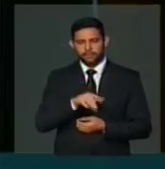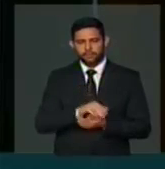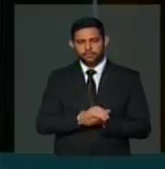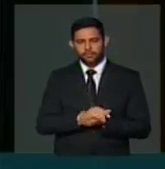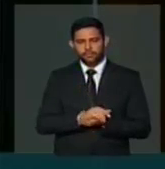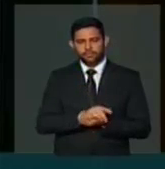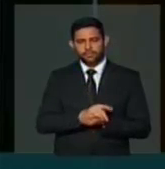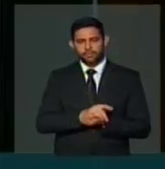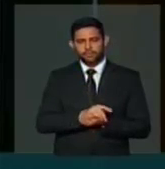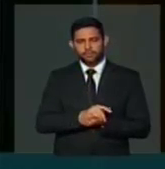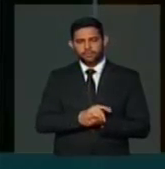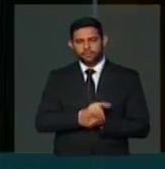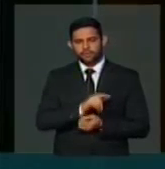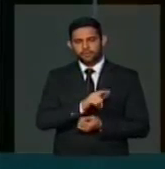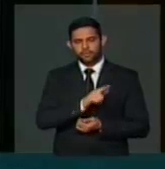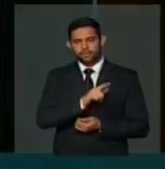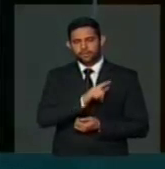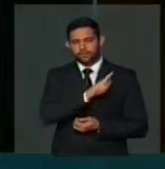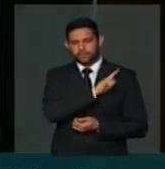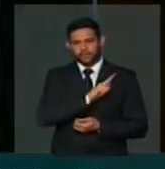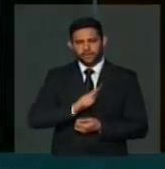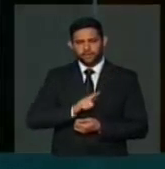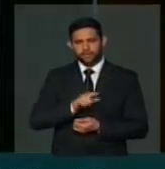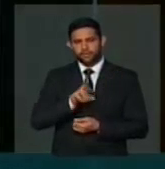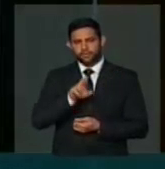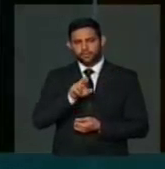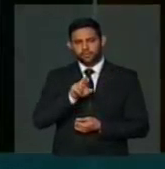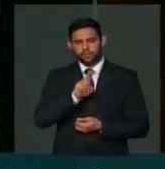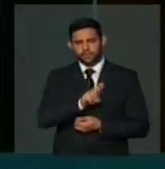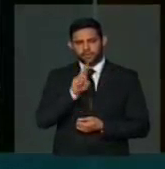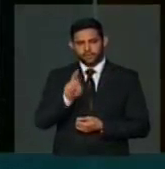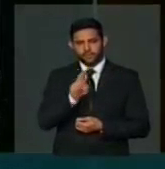governador Rodrigo Hollenberg, governador Paulo Câmara,